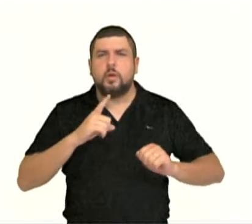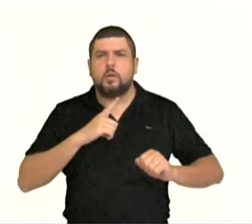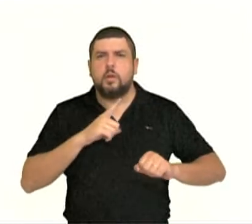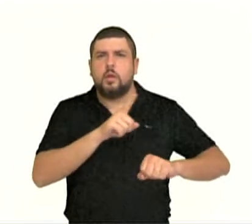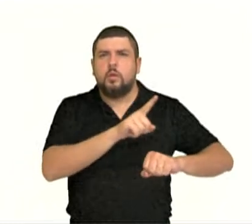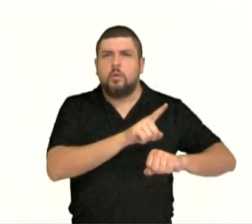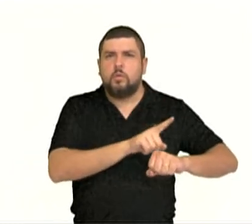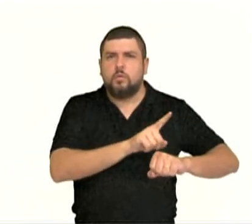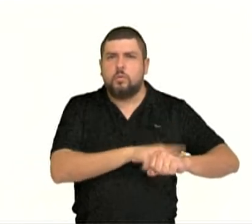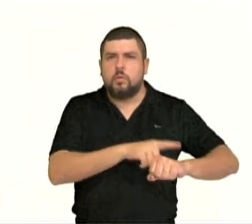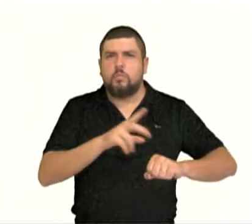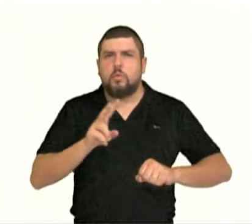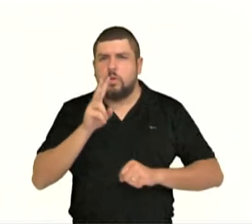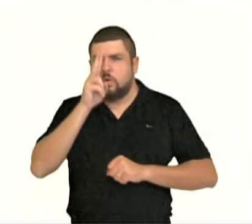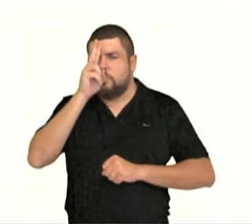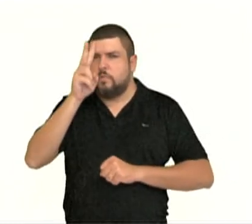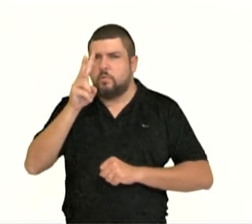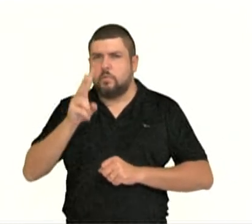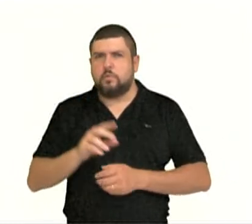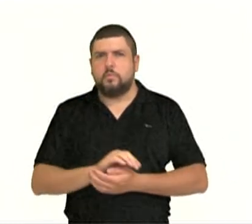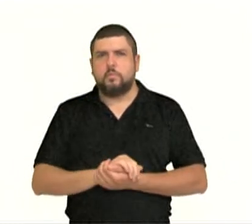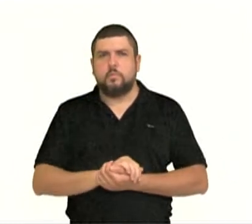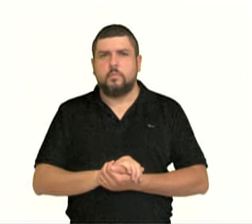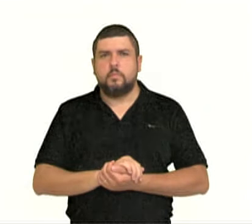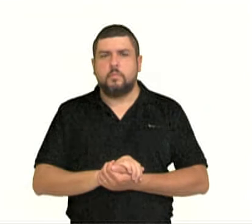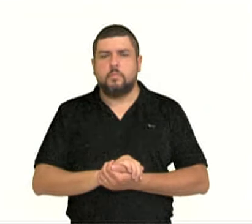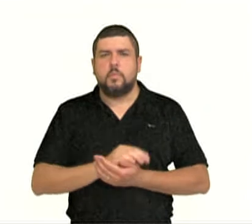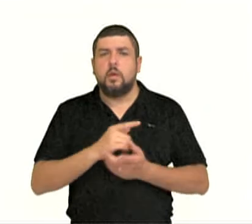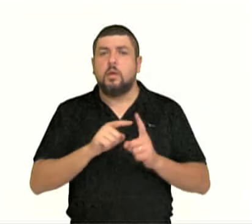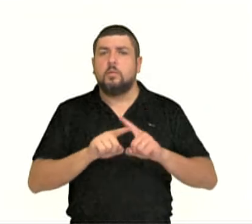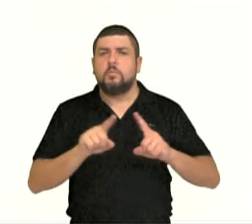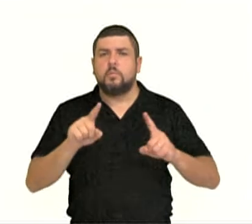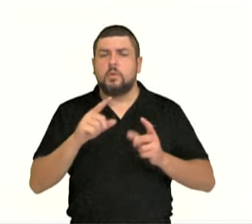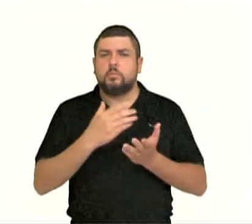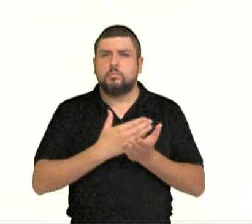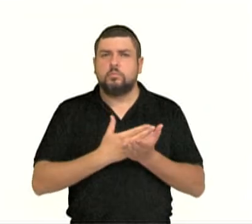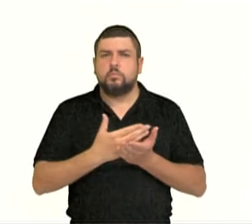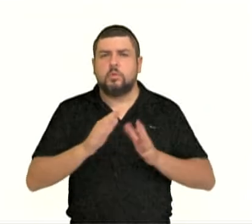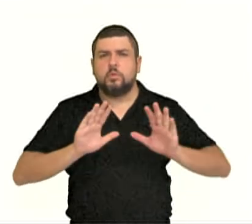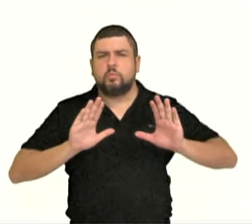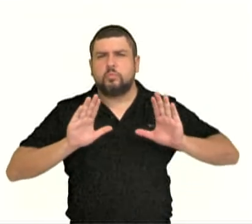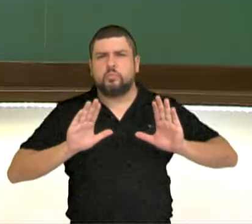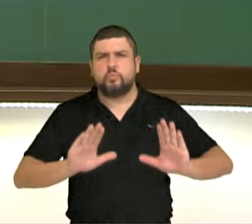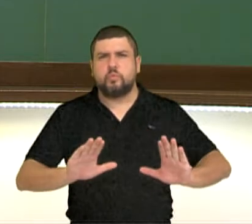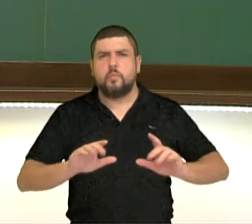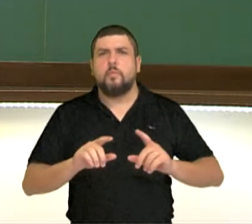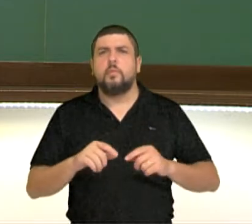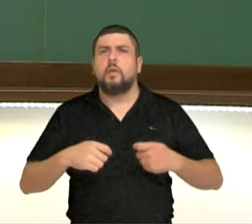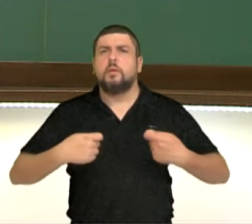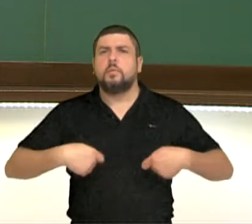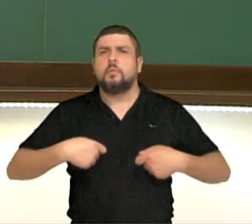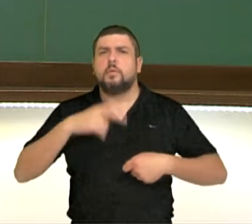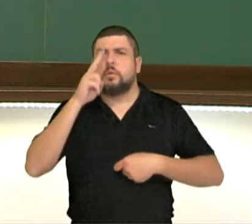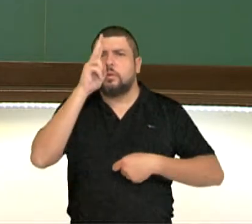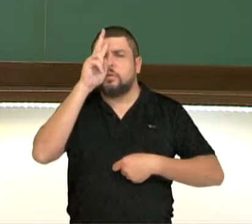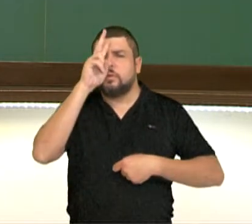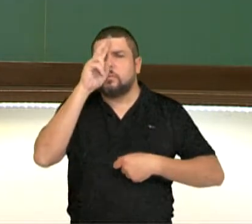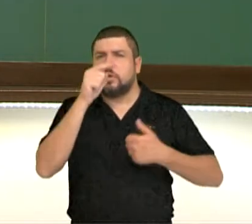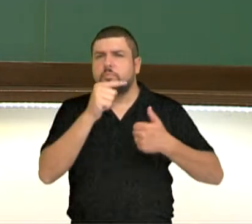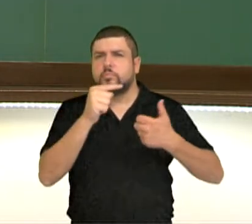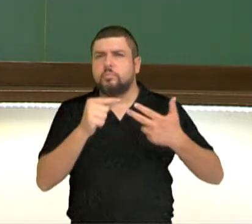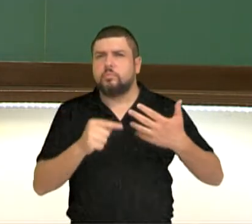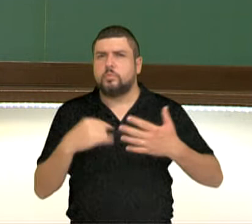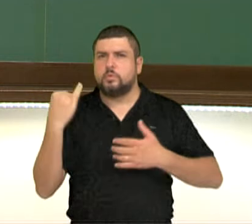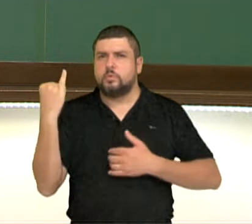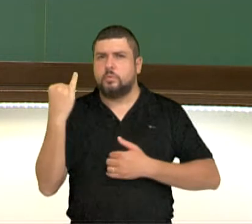Beleza? Antes da gente começar a falar sobre impulso, nós vamos ter que redefinir algumas coisinhas aqui, relembrar alguns conceitos importantes. A